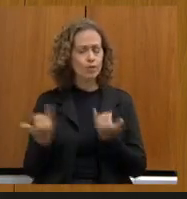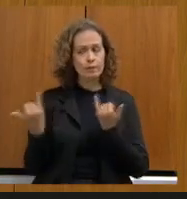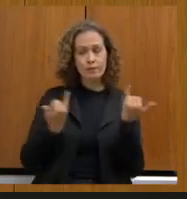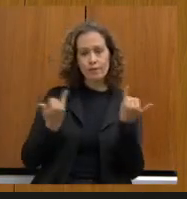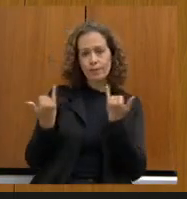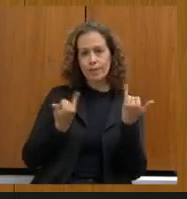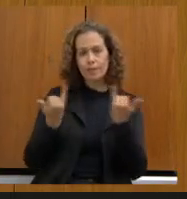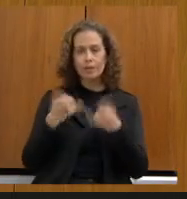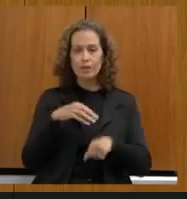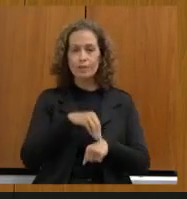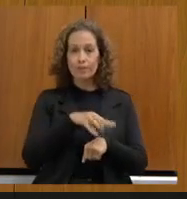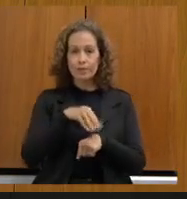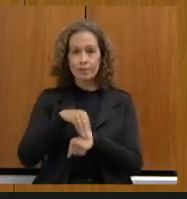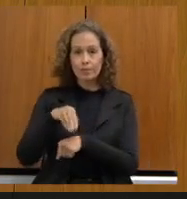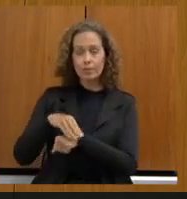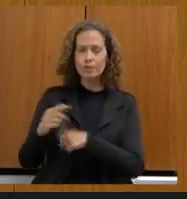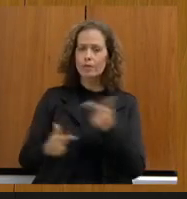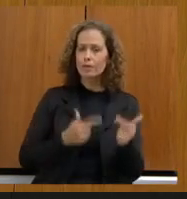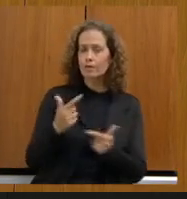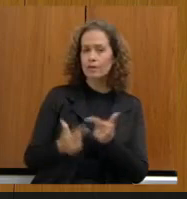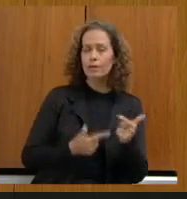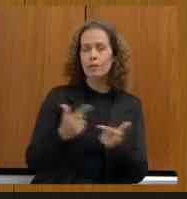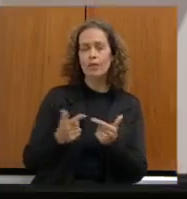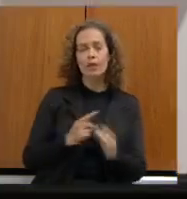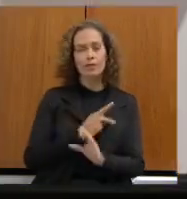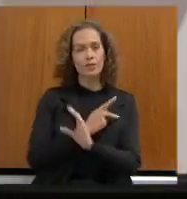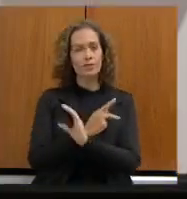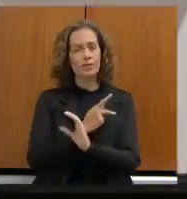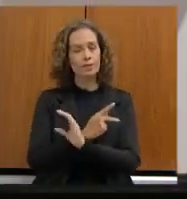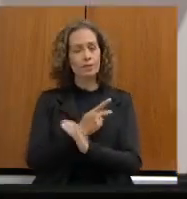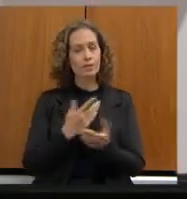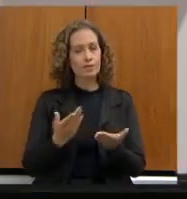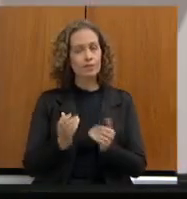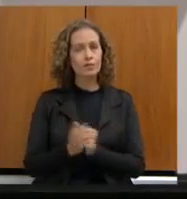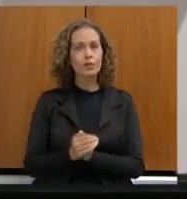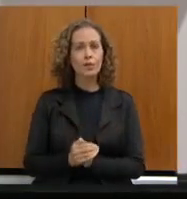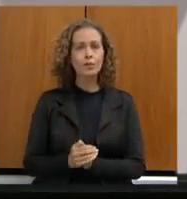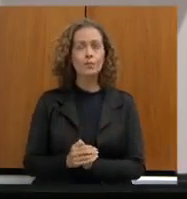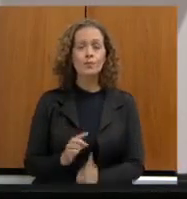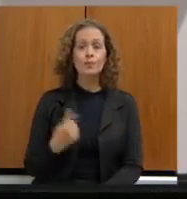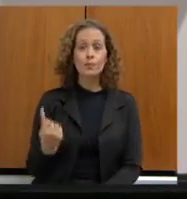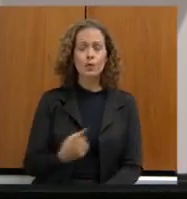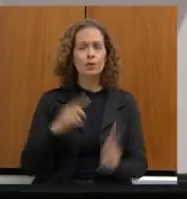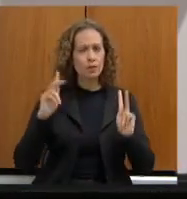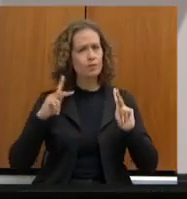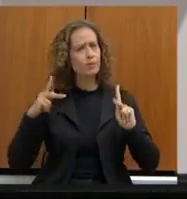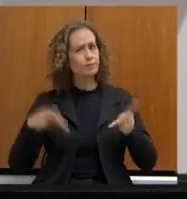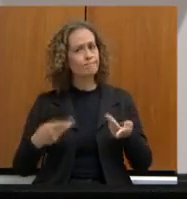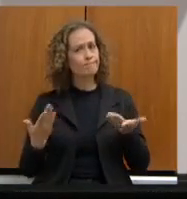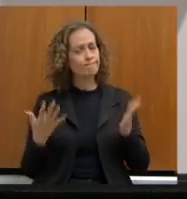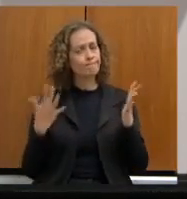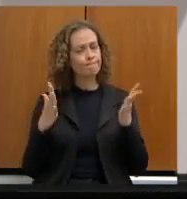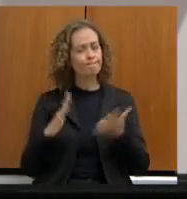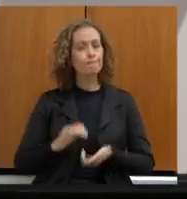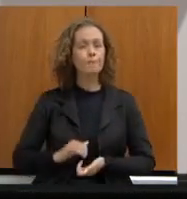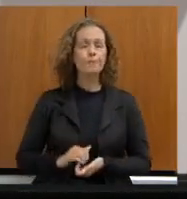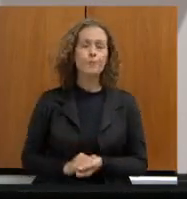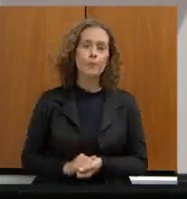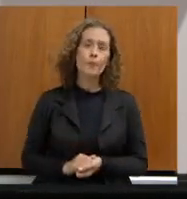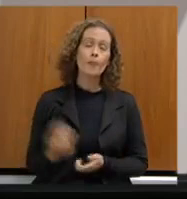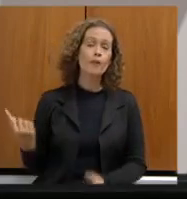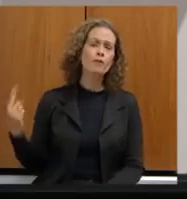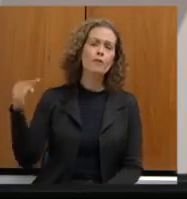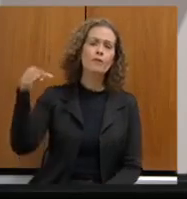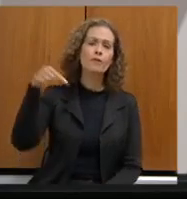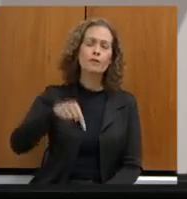informações e o trabalho feito pela Polícia Civil que tem nosso Total reconhecimento eu venho aqui só